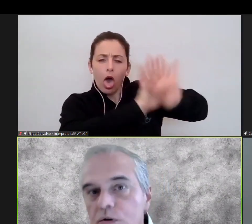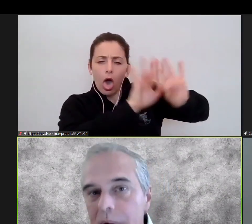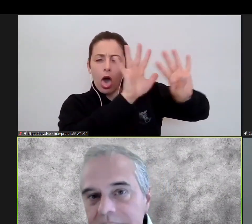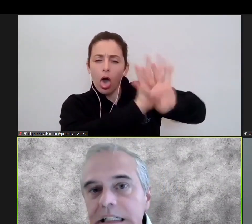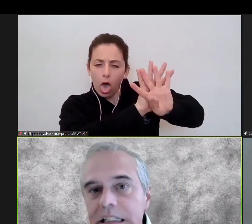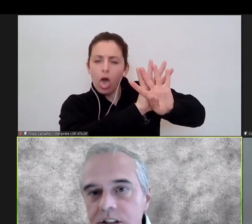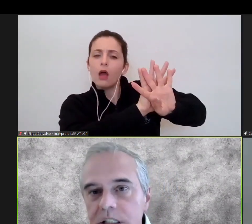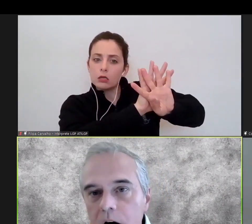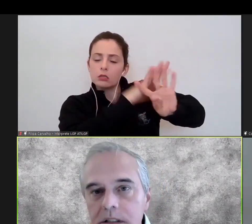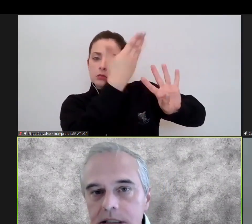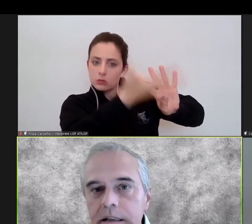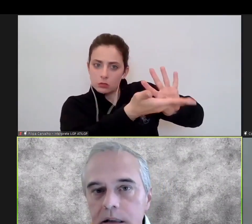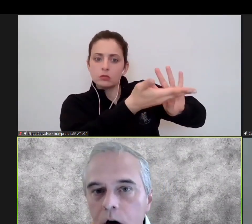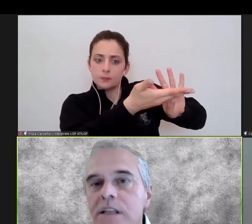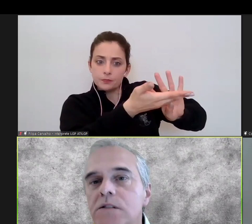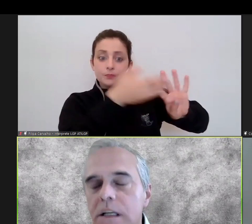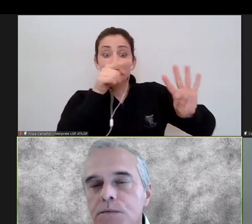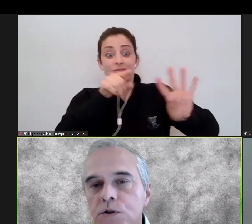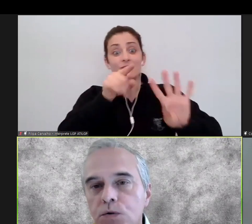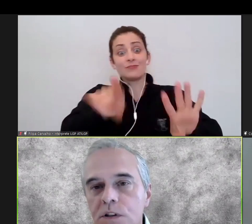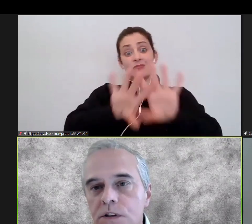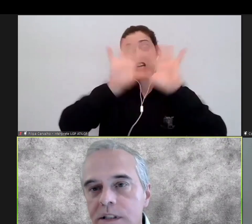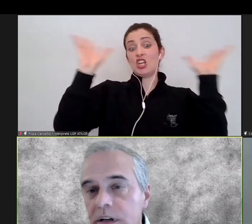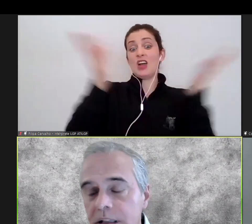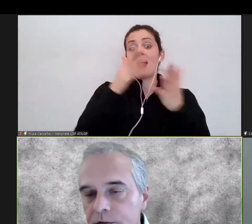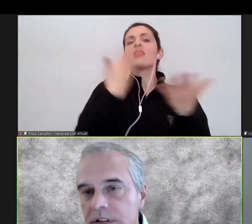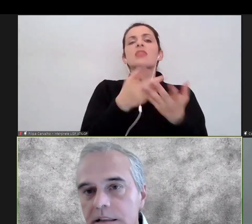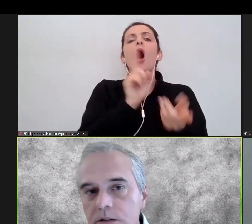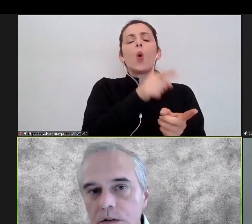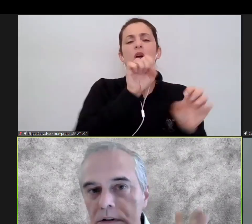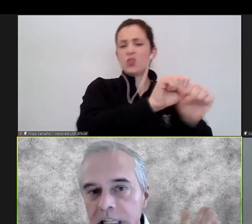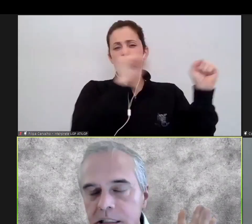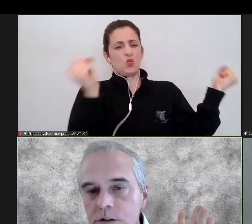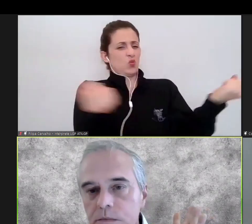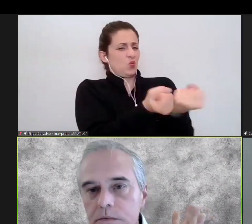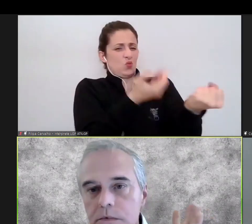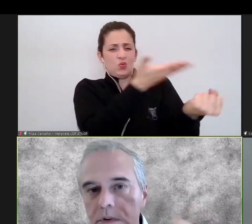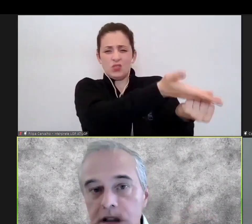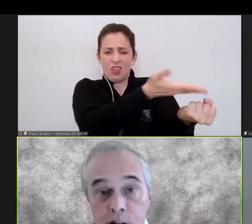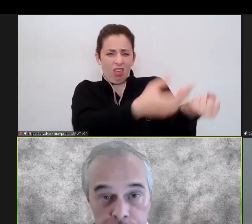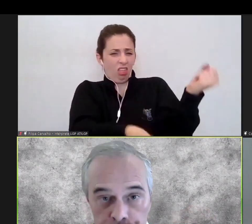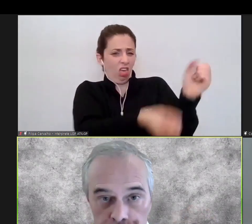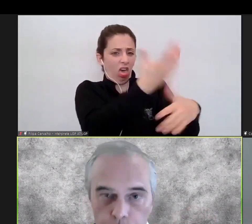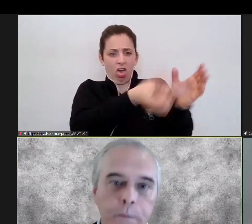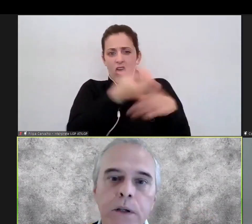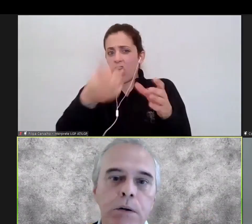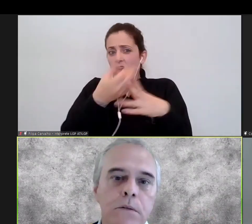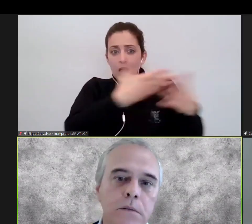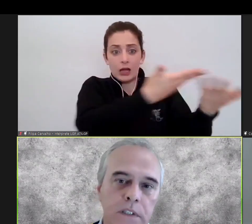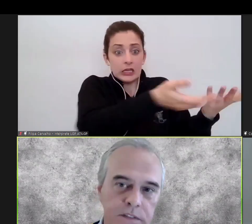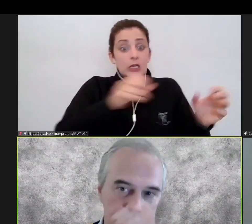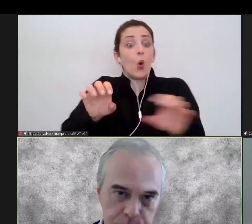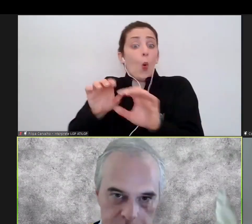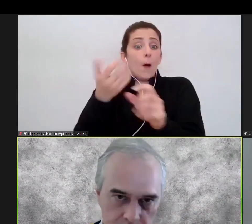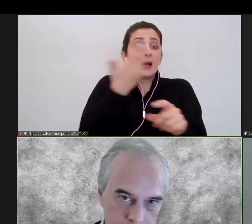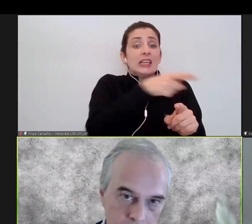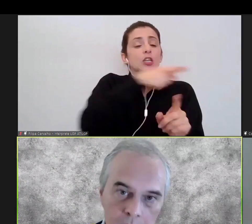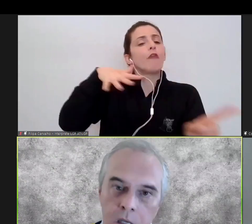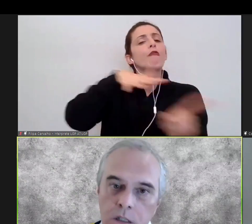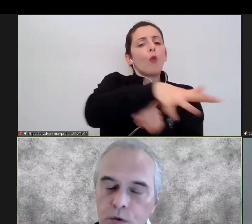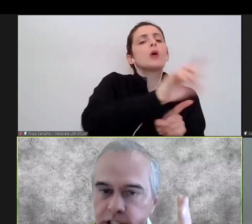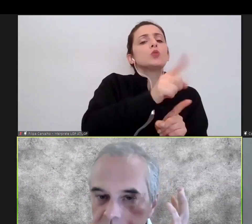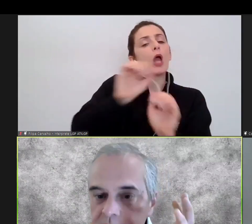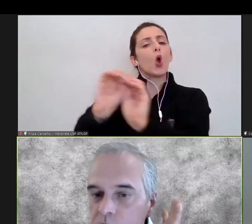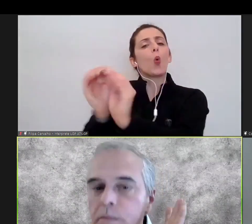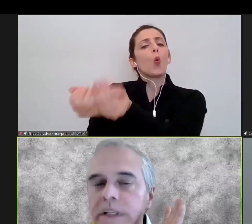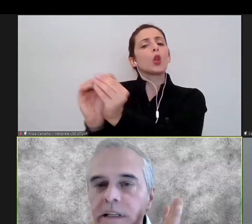de uma maneira geral, isso é o resultado de uma estrutura social que ela é fundada no colonialismo europeu, evidentemente, e